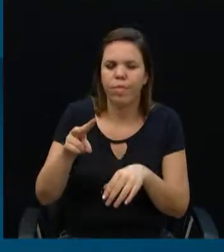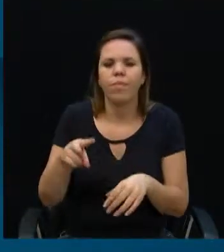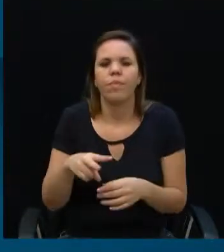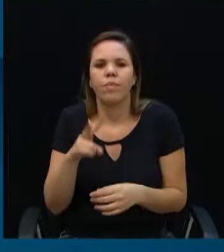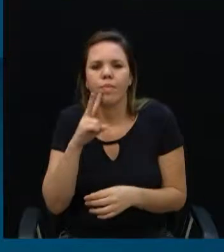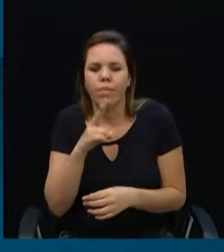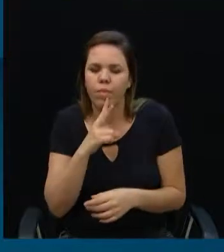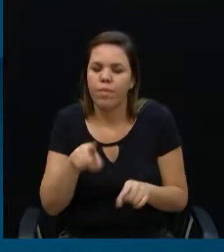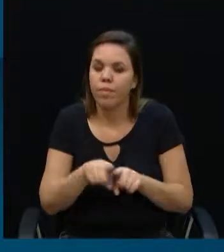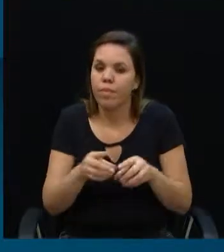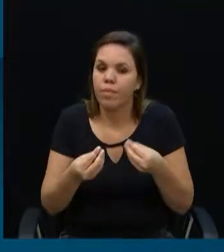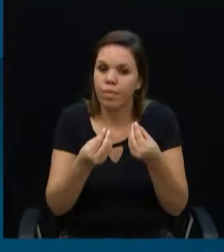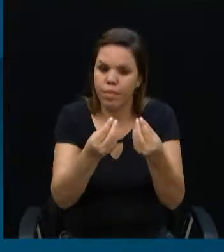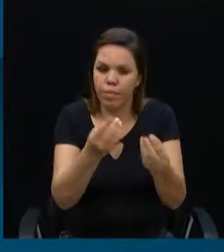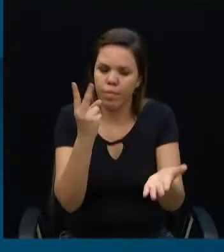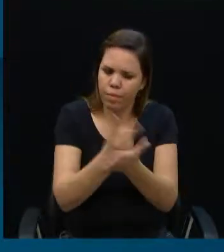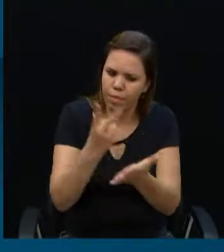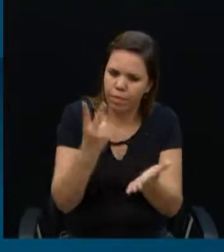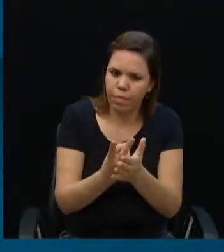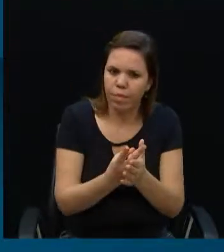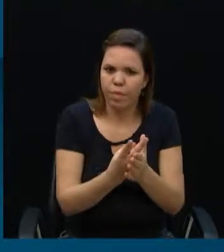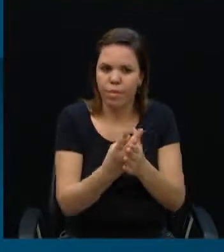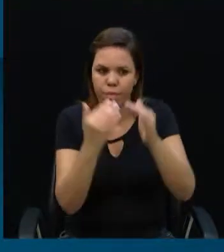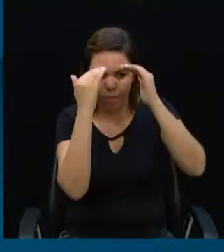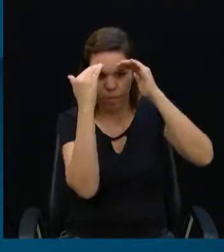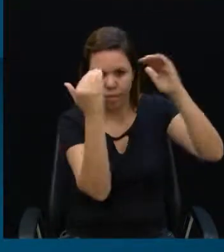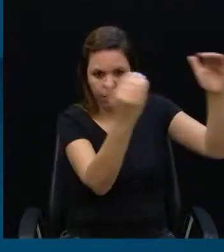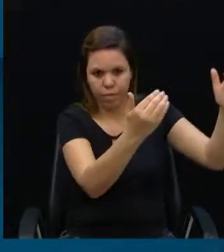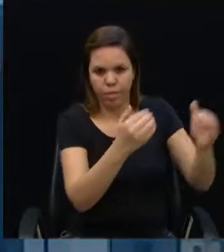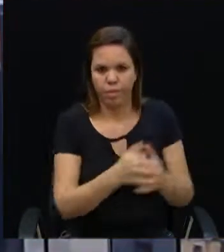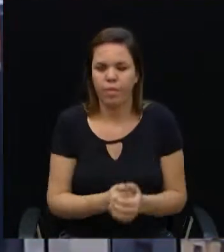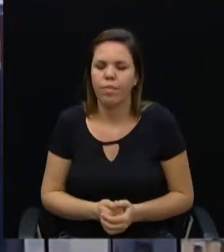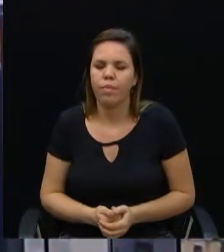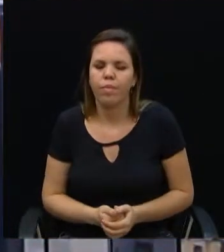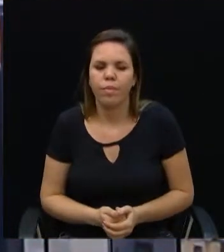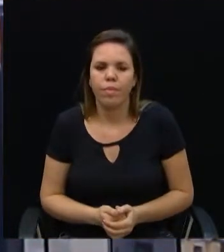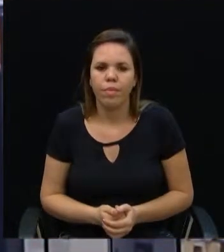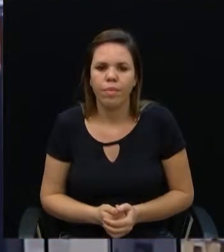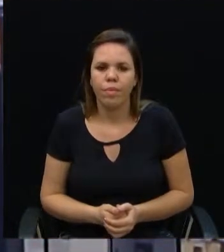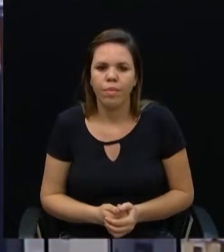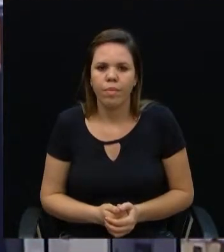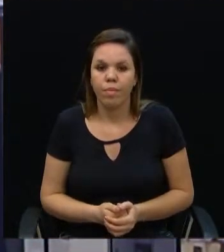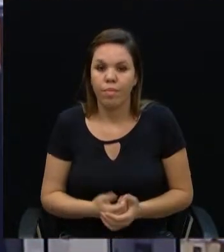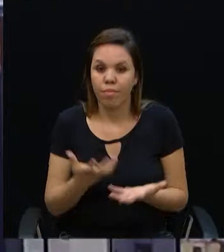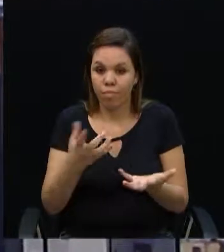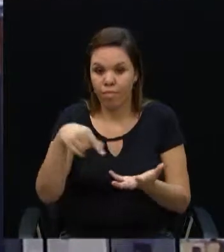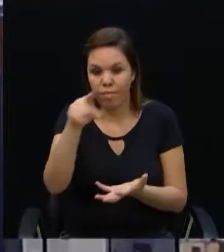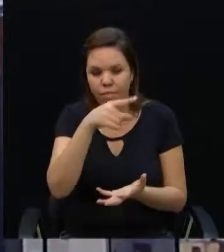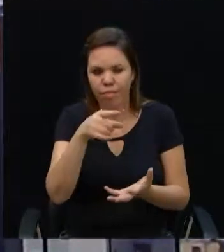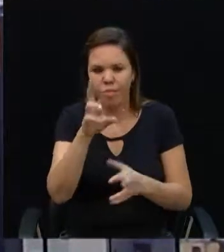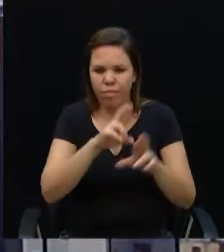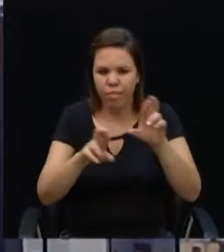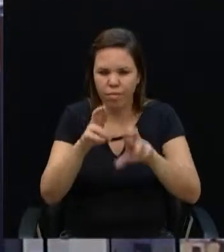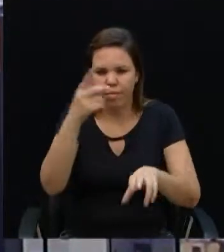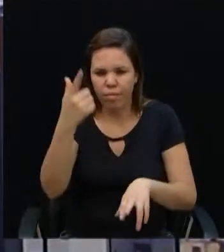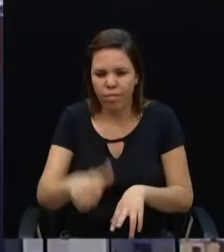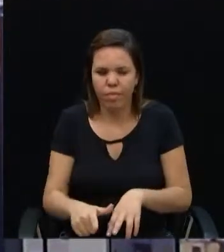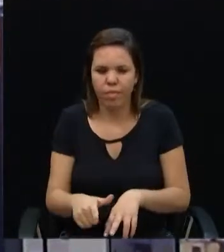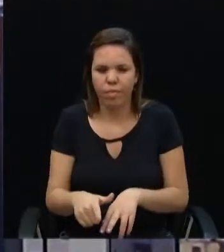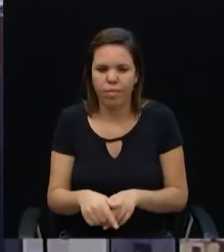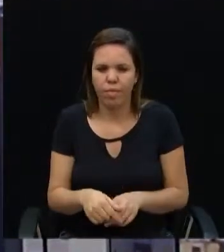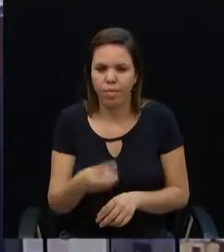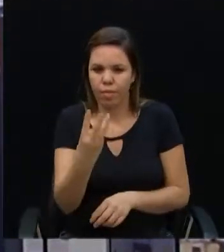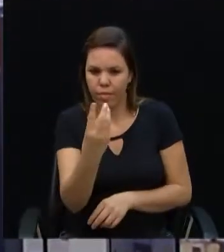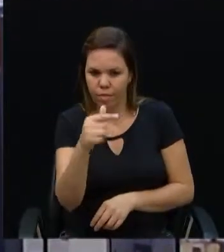Vinícius Gratti, que concede a mesma honraria a Júlio Medaglia. Lembrando que se você quiser rever ou assistir